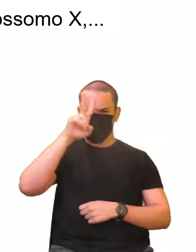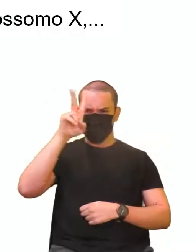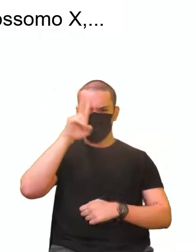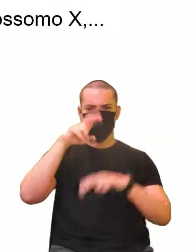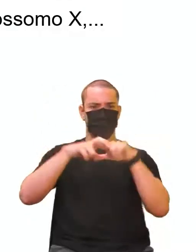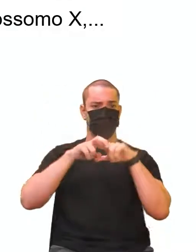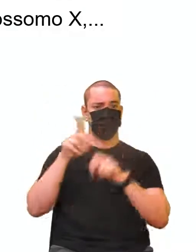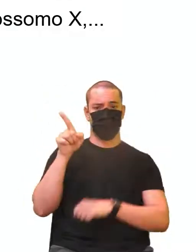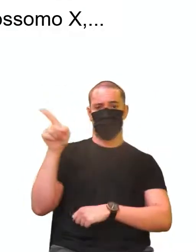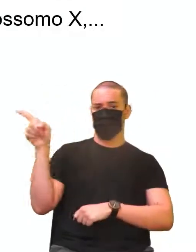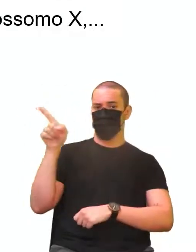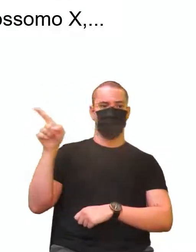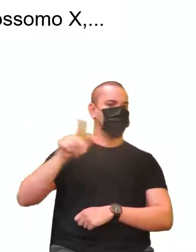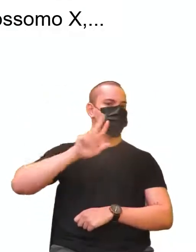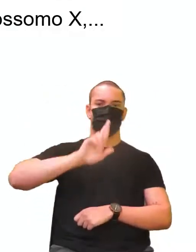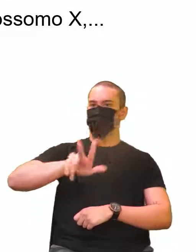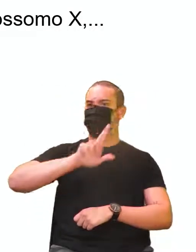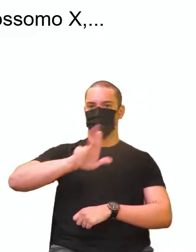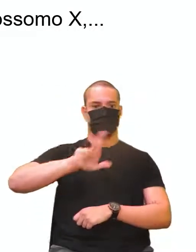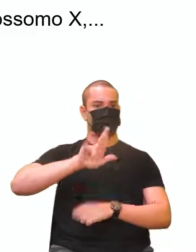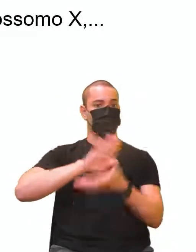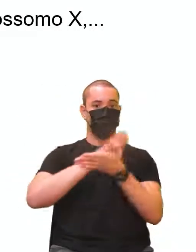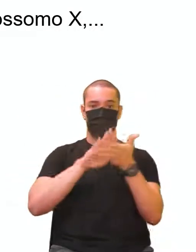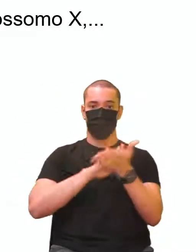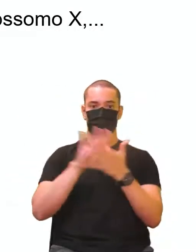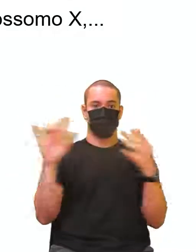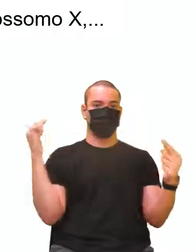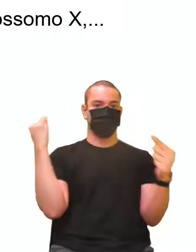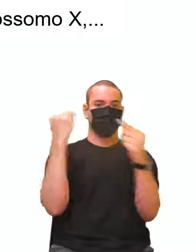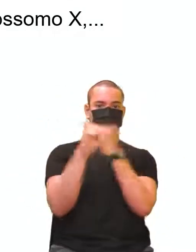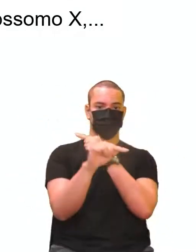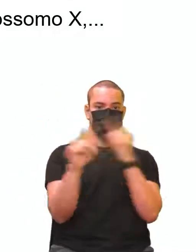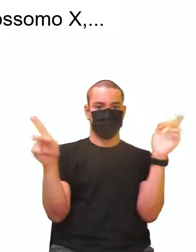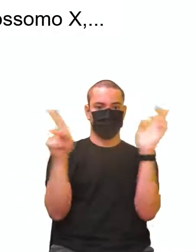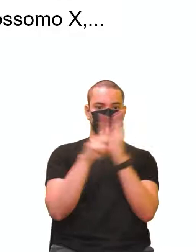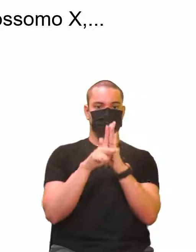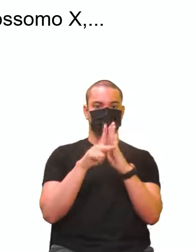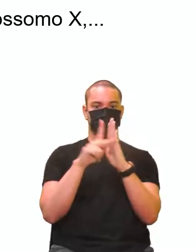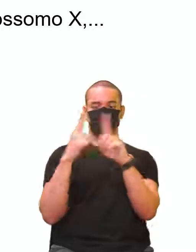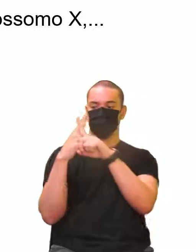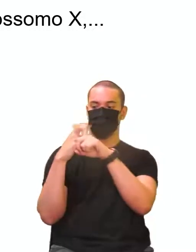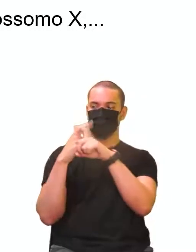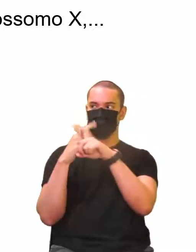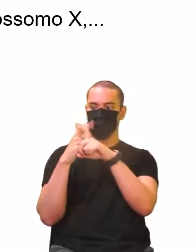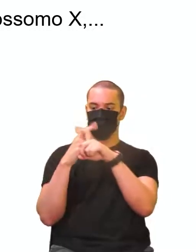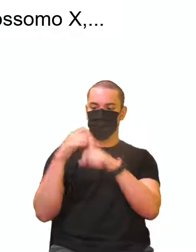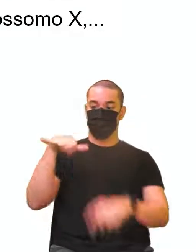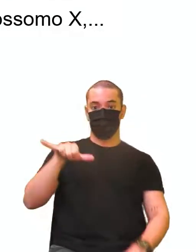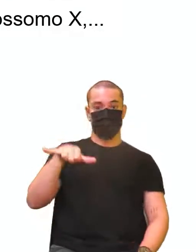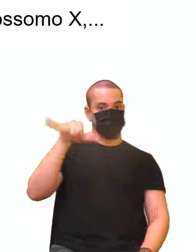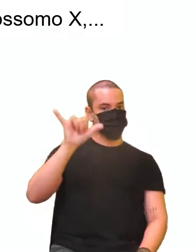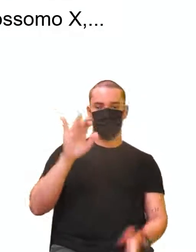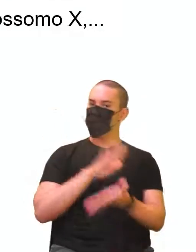aqui não corresponde, não tem correspondência aqui, ó, para o cromossomo Y, tá? Por isso que a gente diz que é herança